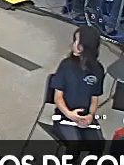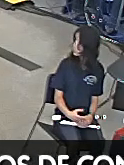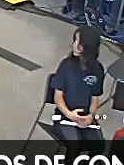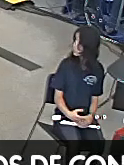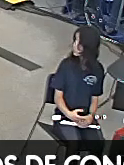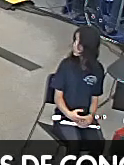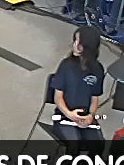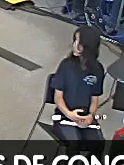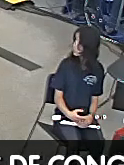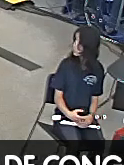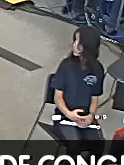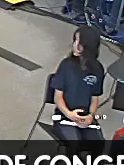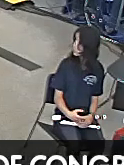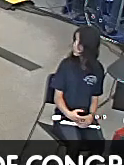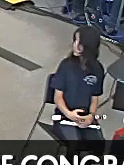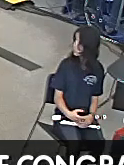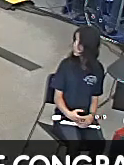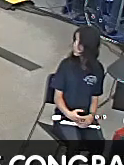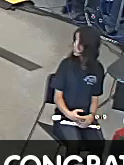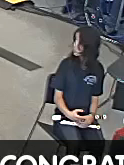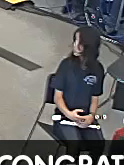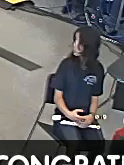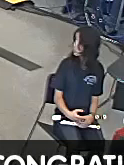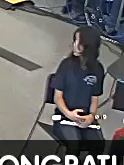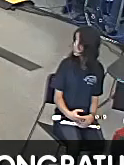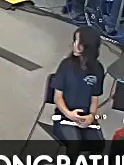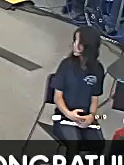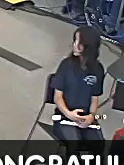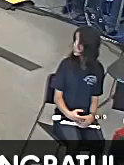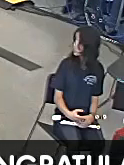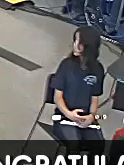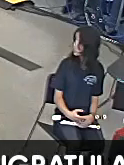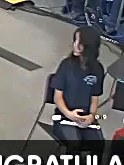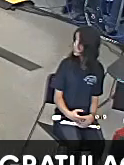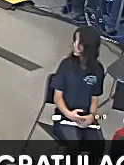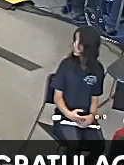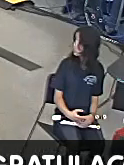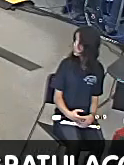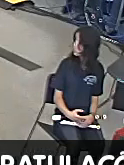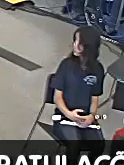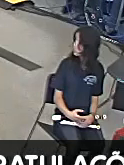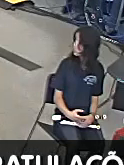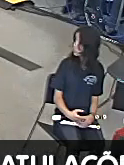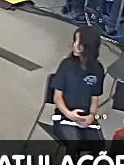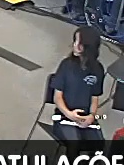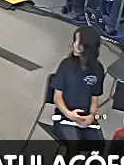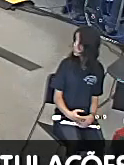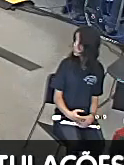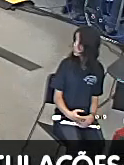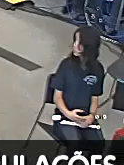Coloco diante de ti a morte e a vida. Escolha, pois, a vida.